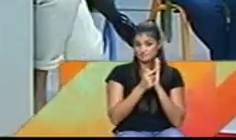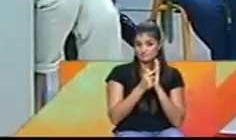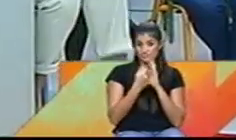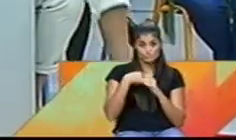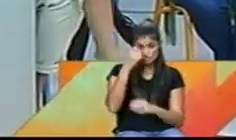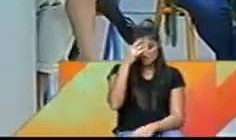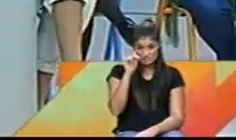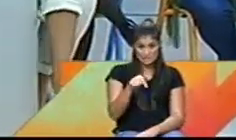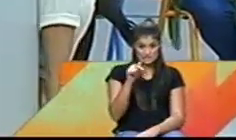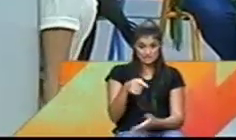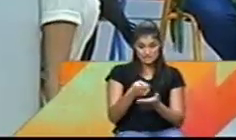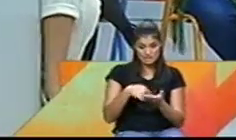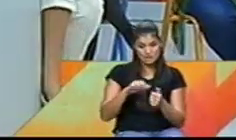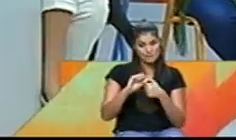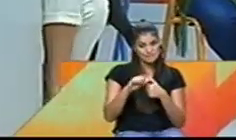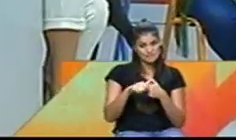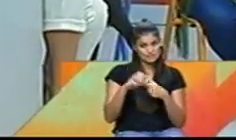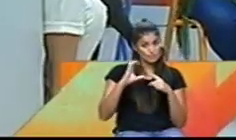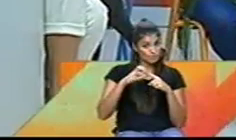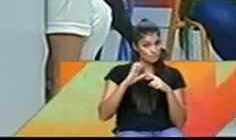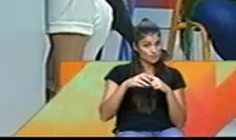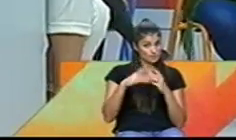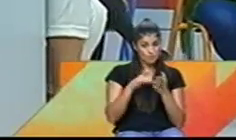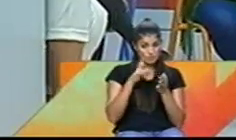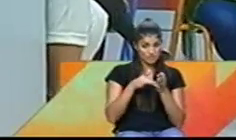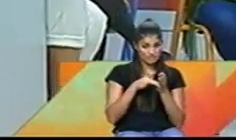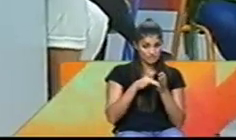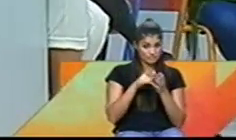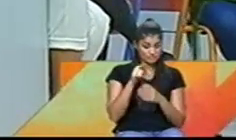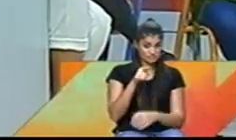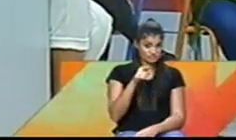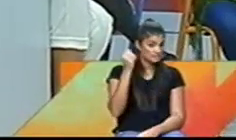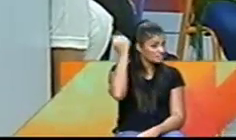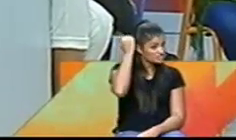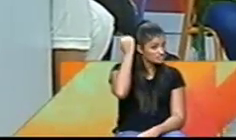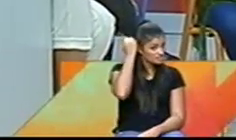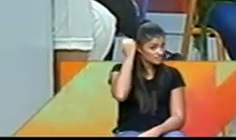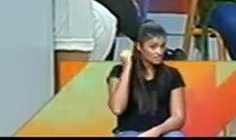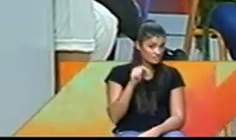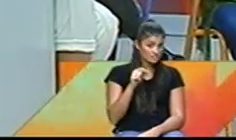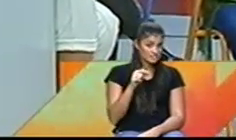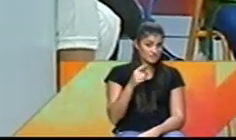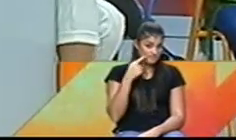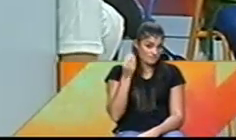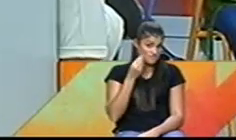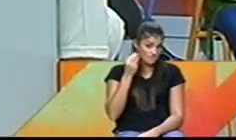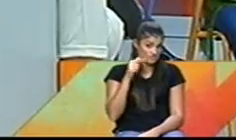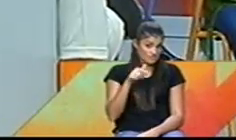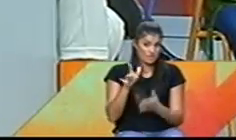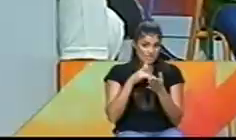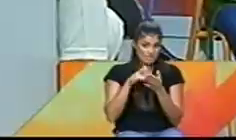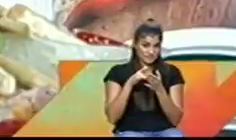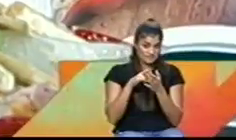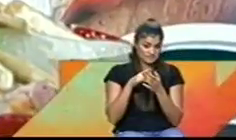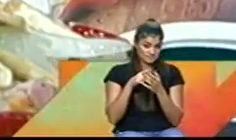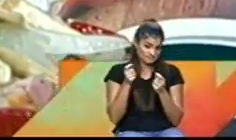esqueçam que esta tarte de batata com cogumelos está no livro de receitas da Cristina Manso Preto. E que de resto está a fazer um grande sucesso numa livraria perto